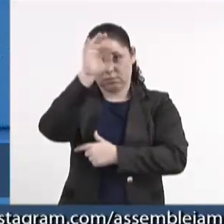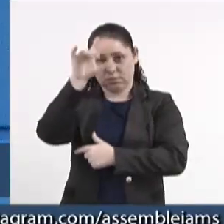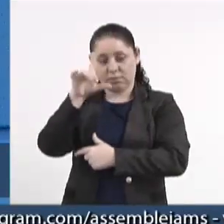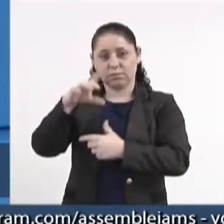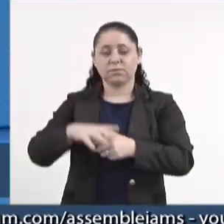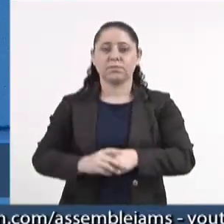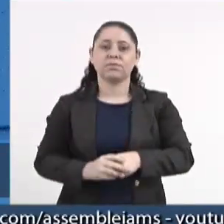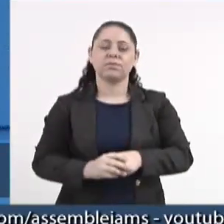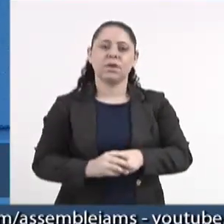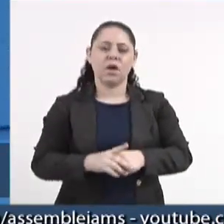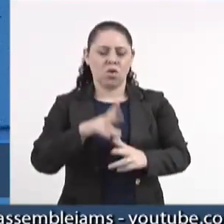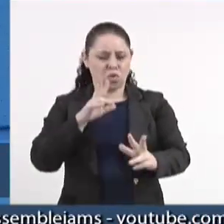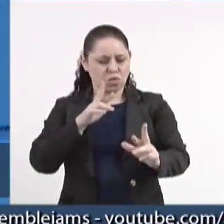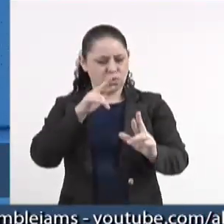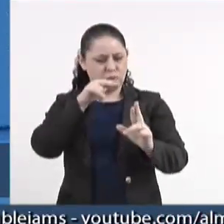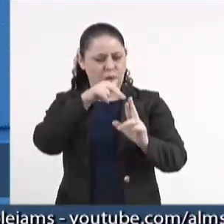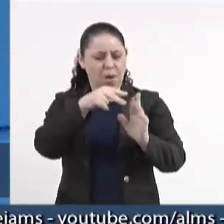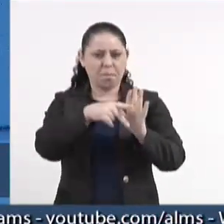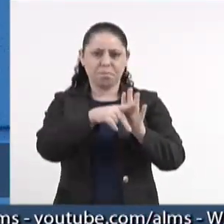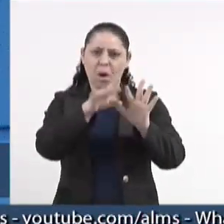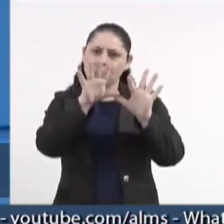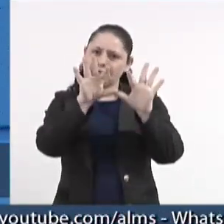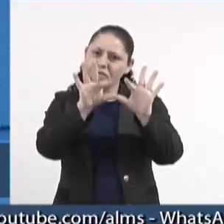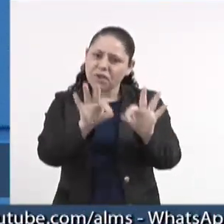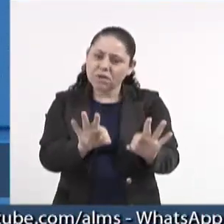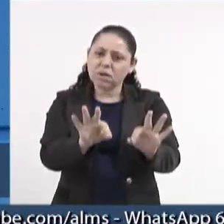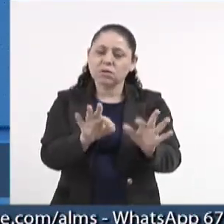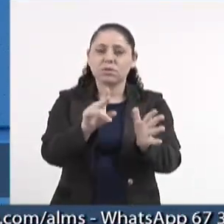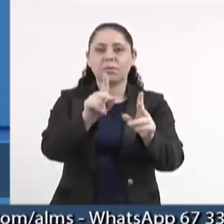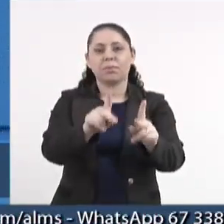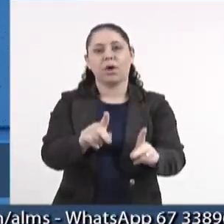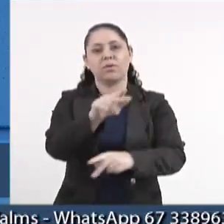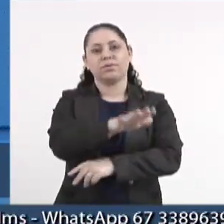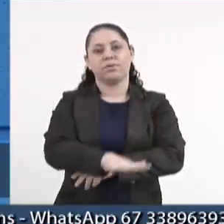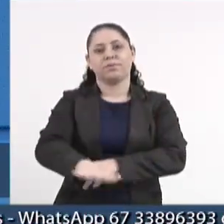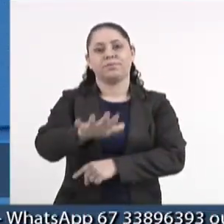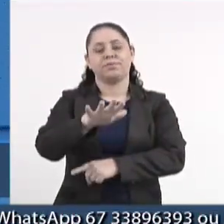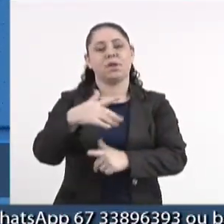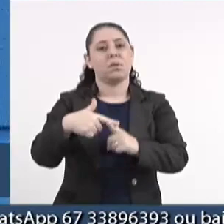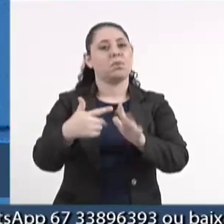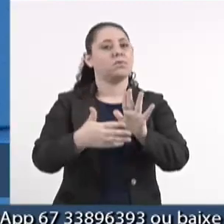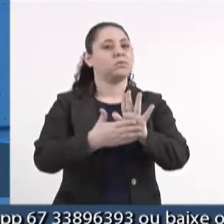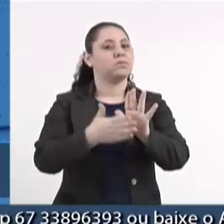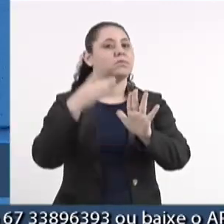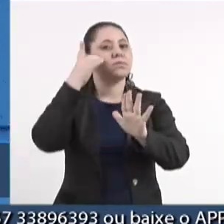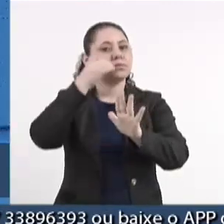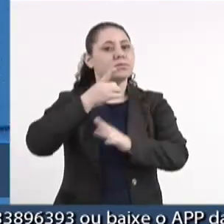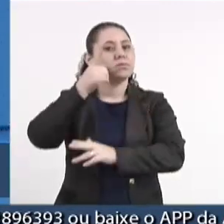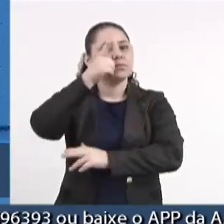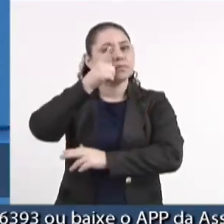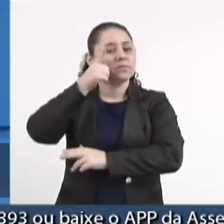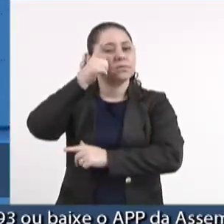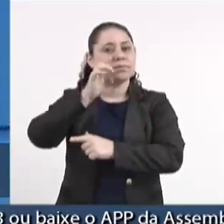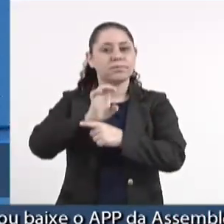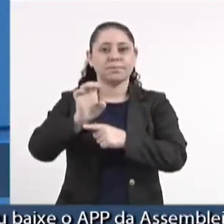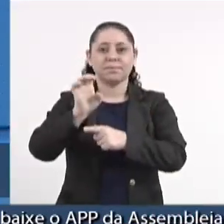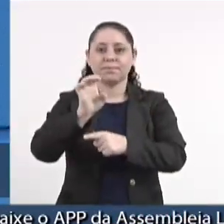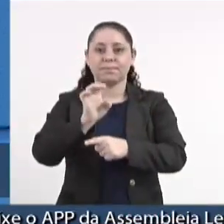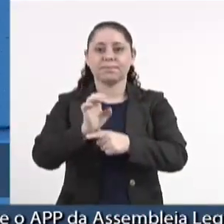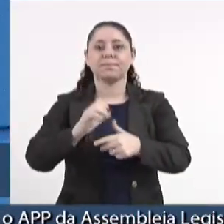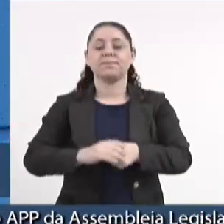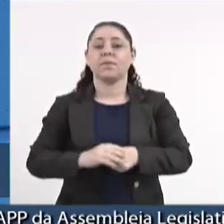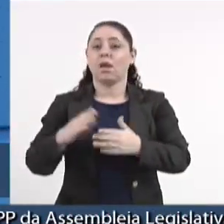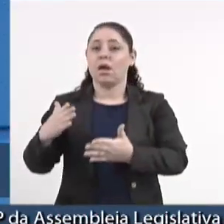Grosso do Sul, legítima representante do povo sul-mato-grossense, por proposição da deputada estadual Gleice